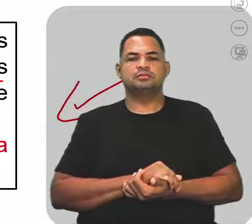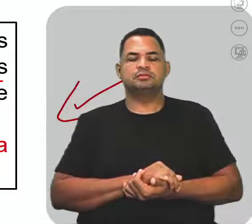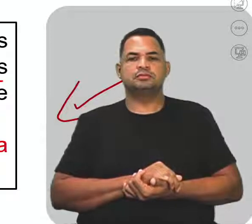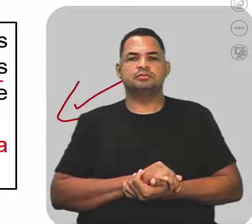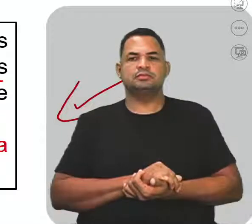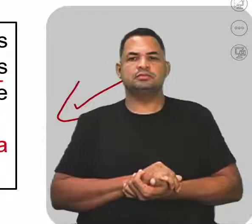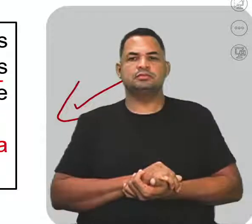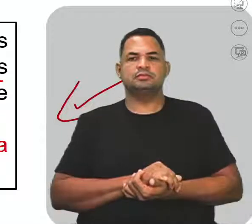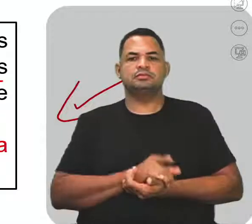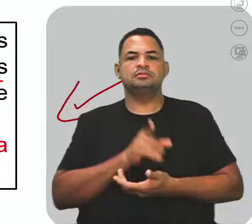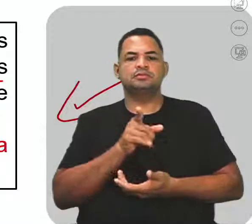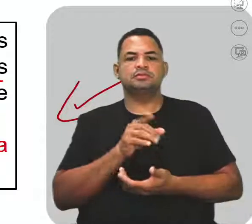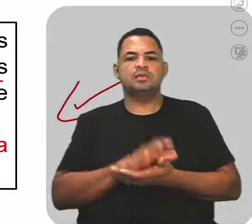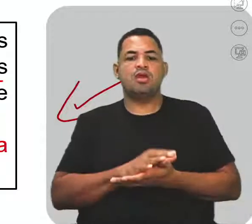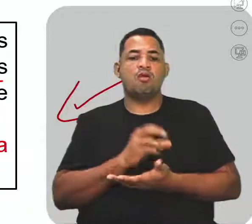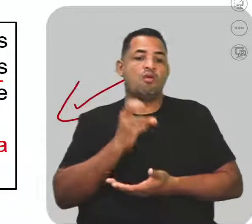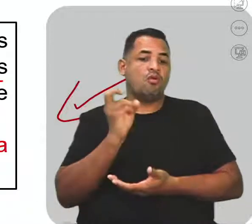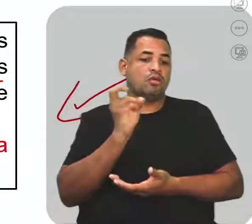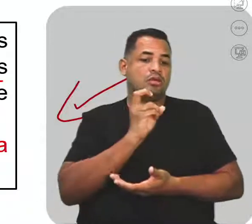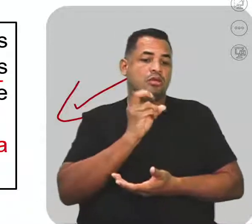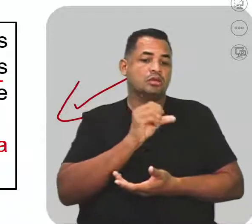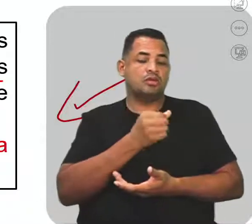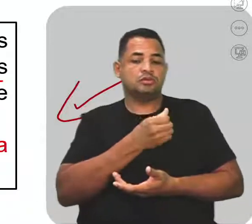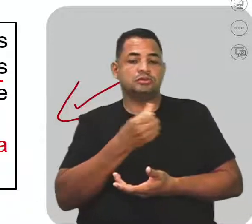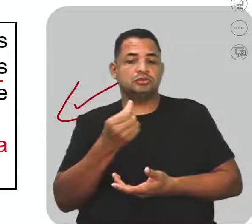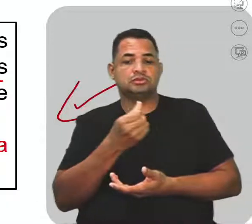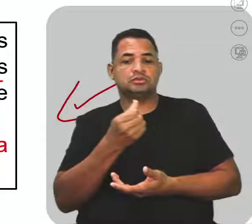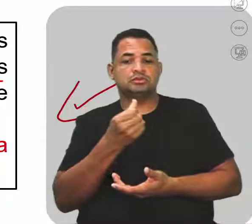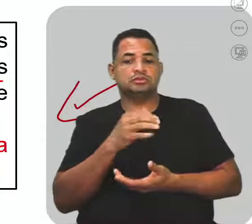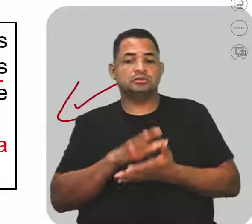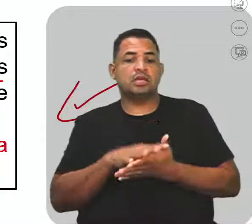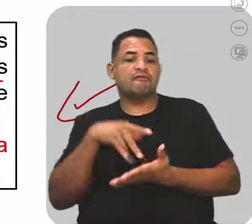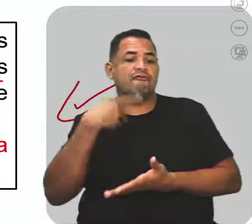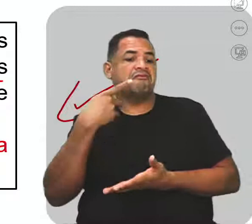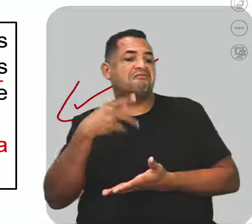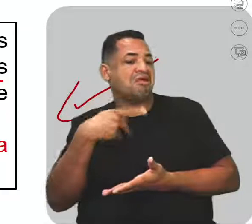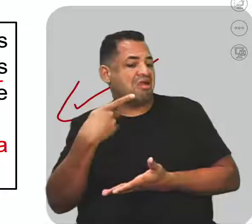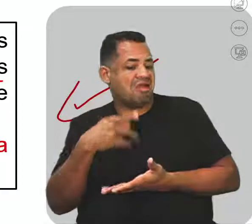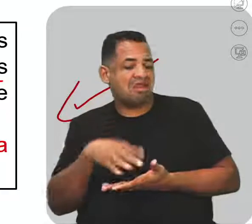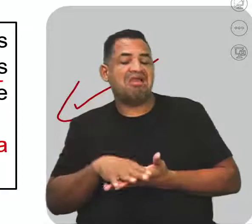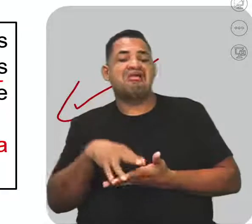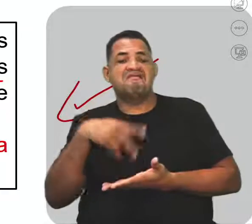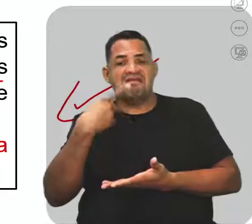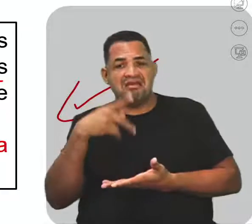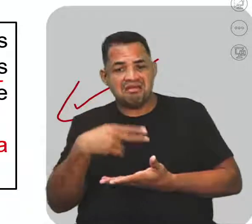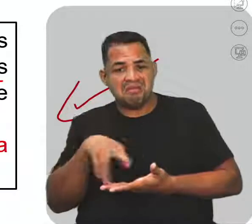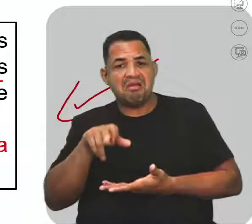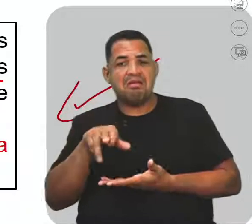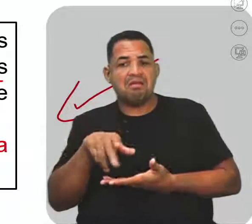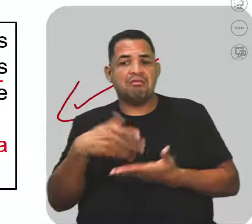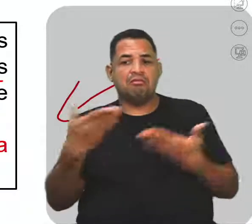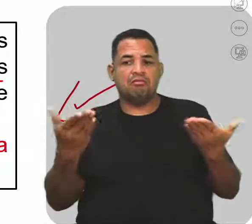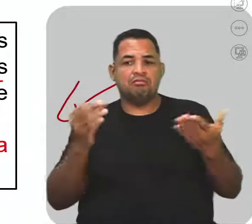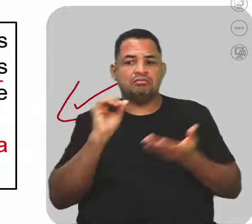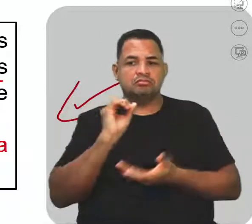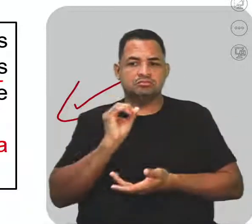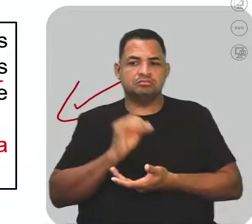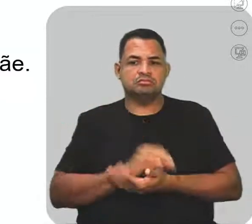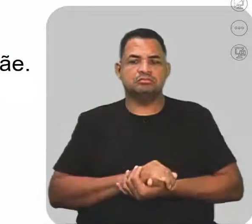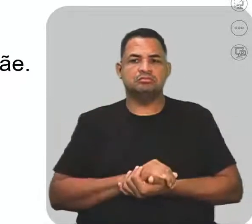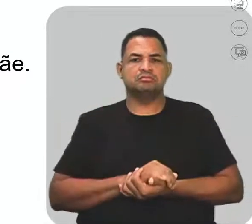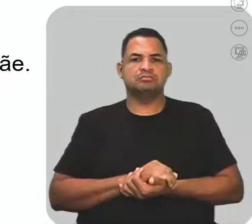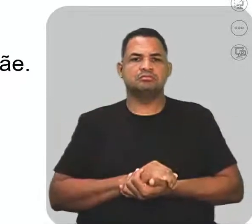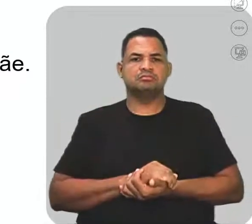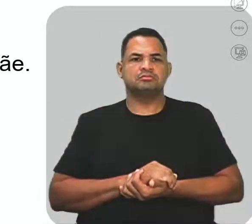subordinação. Você é o quinto ou sexto aluno que me diz a mesma coisa, correto?